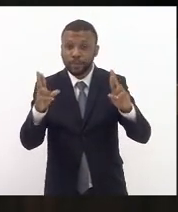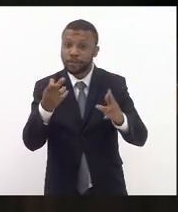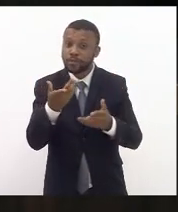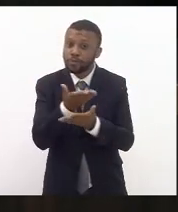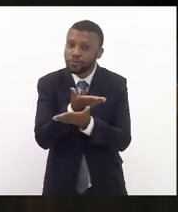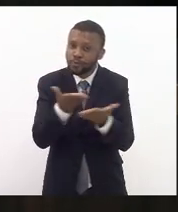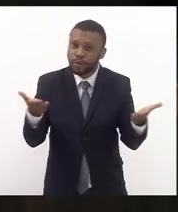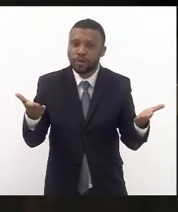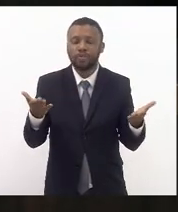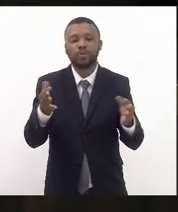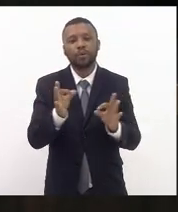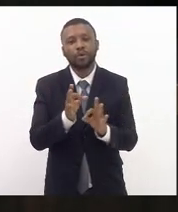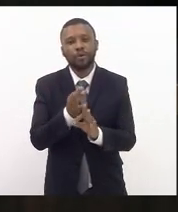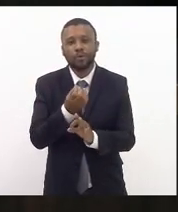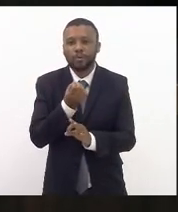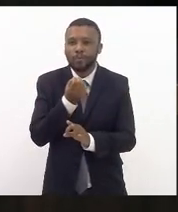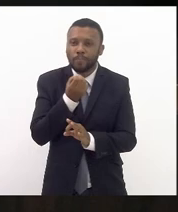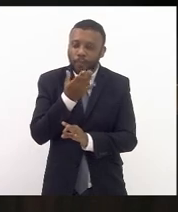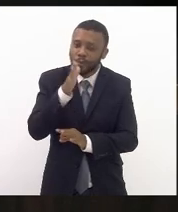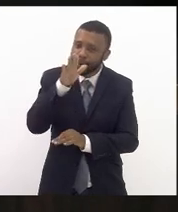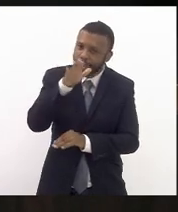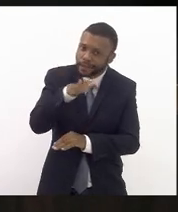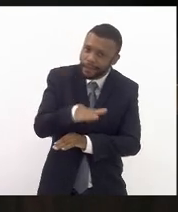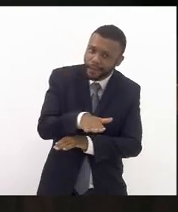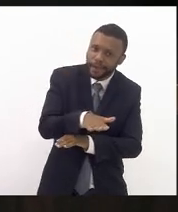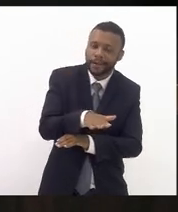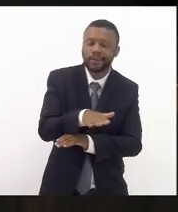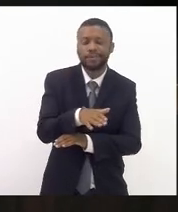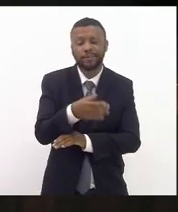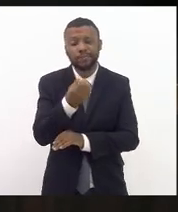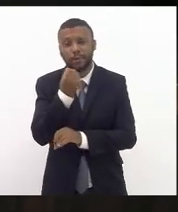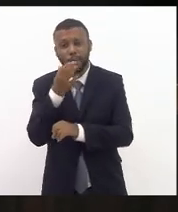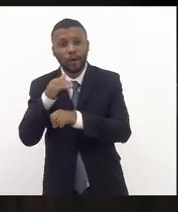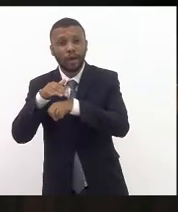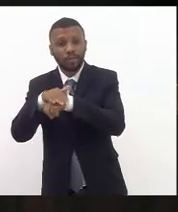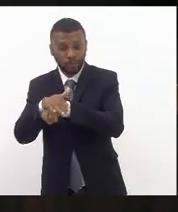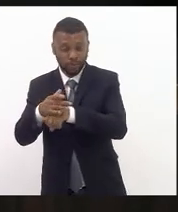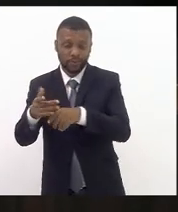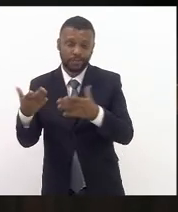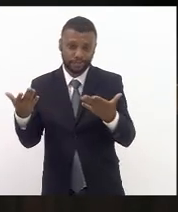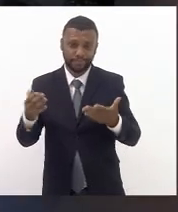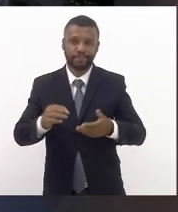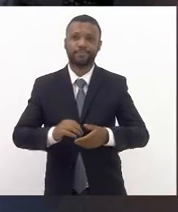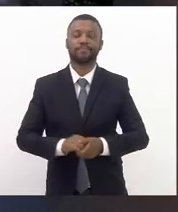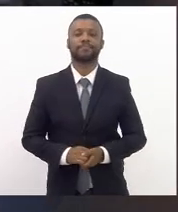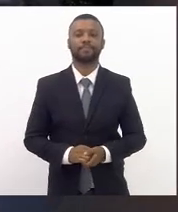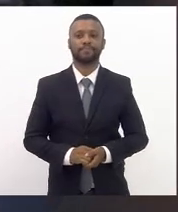um ótimo final de tarde e um excelente início de noite.